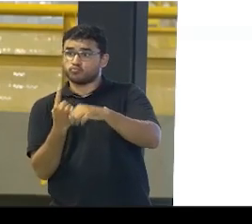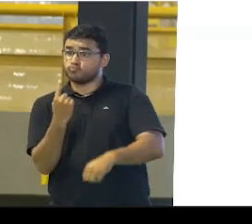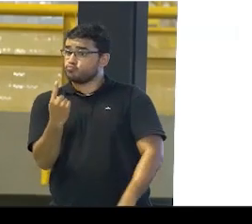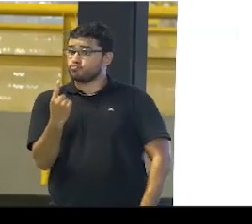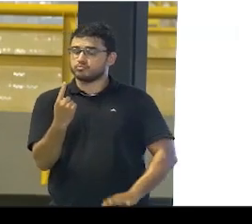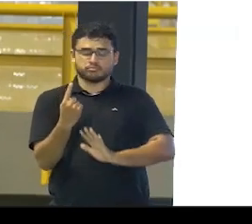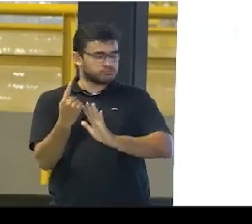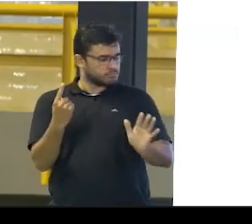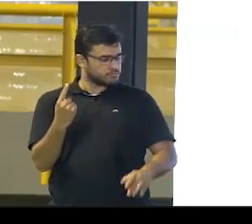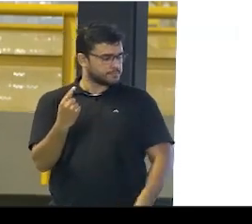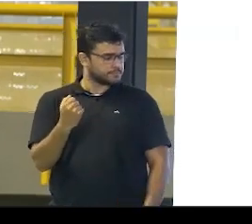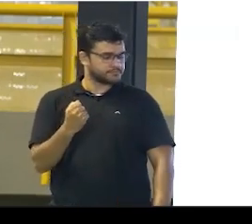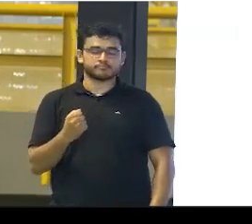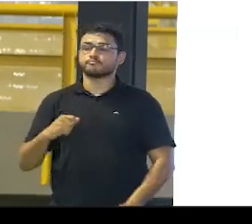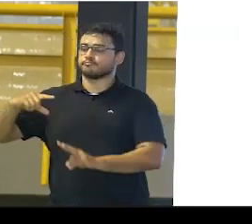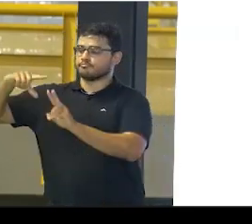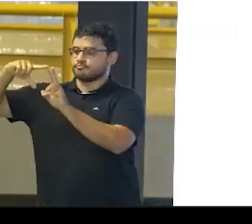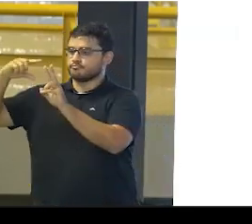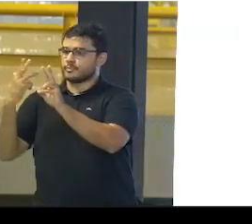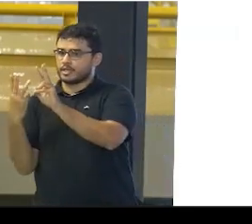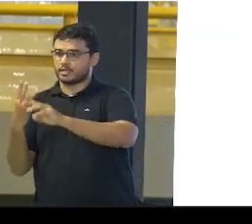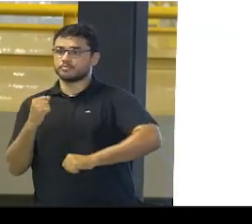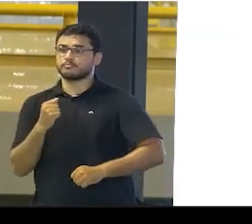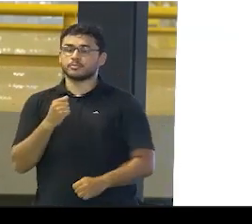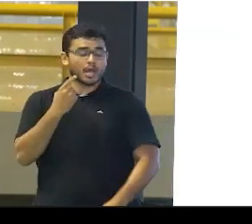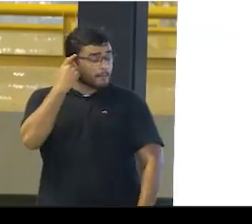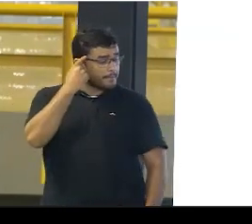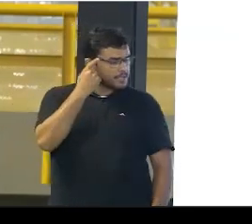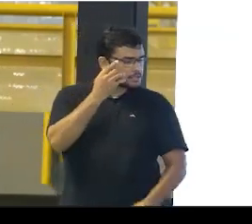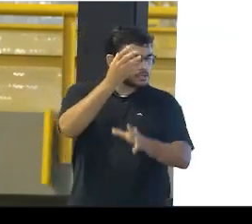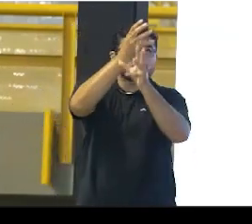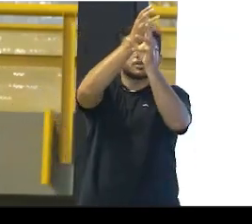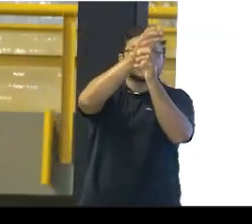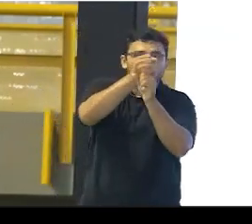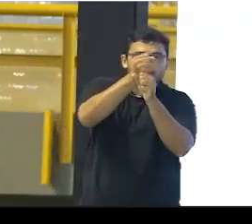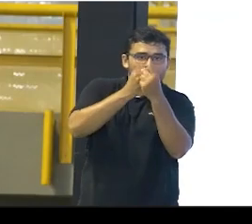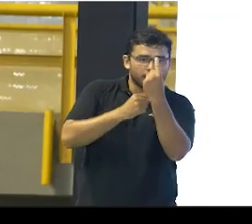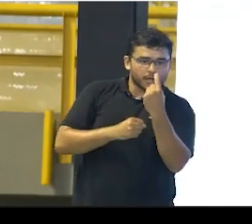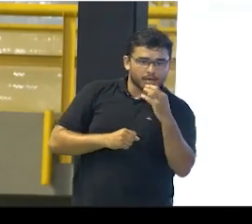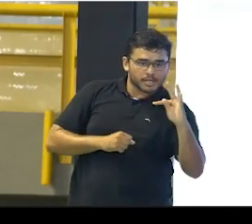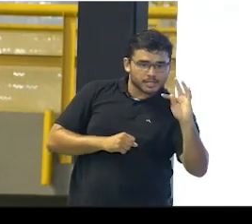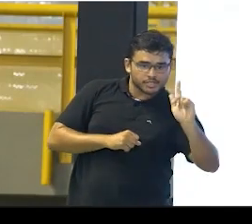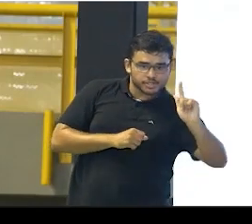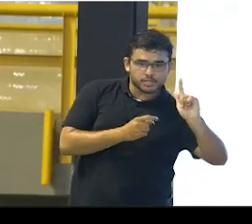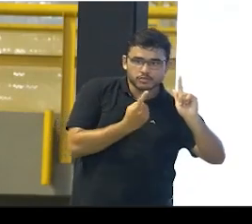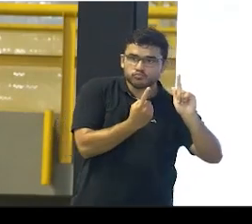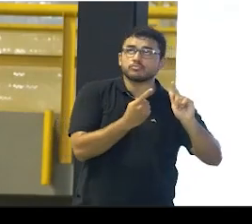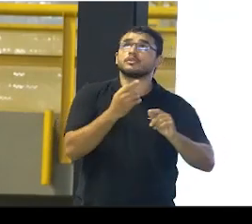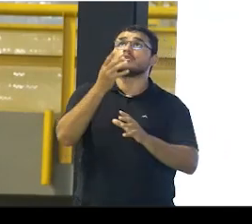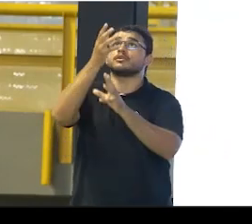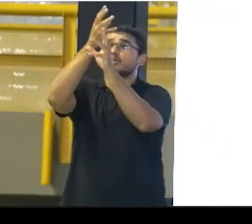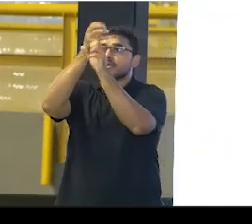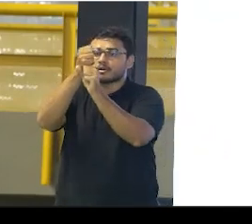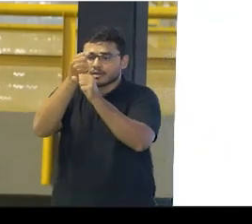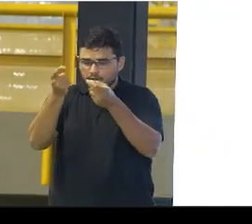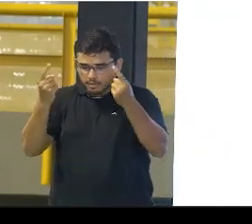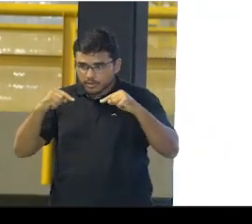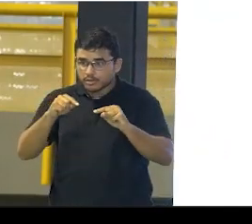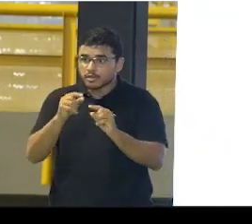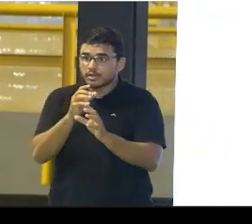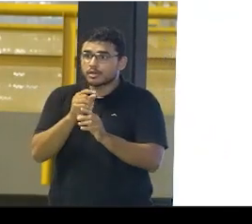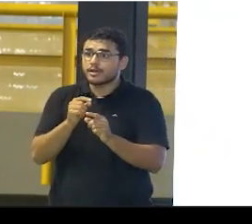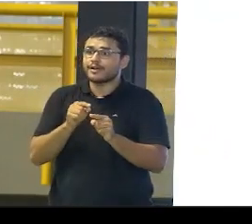mais 6, 18. Então eu já descobri aos lados de maneira aritmética. Porque eu